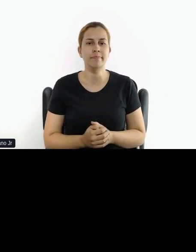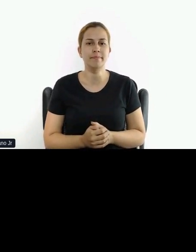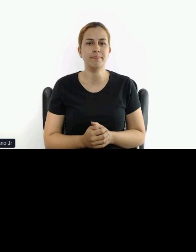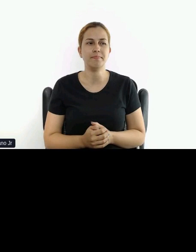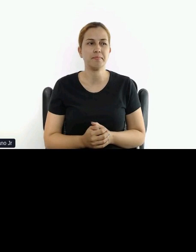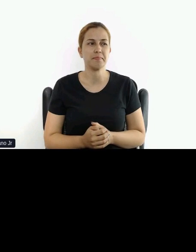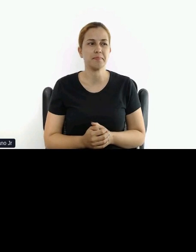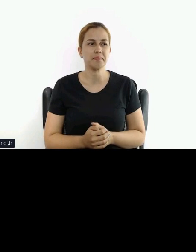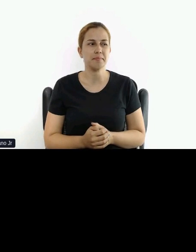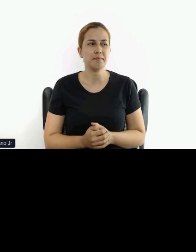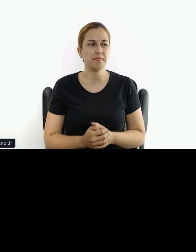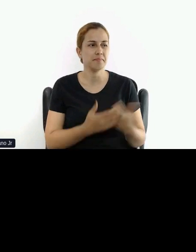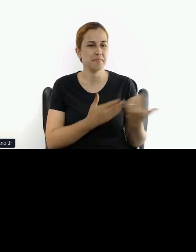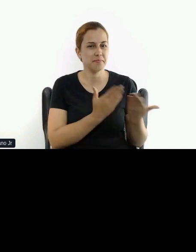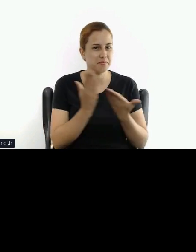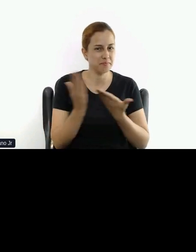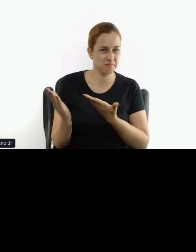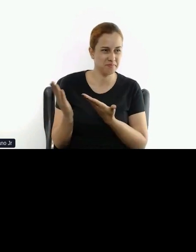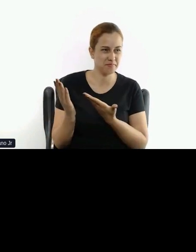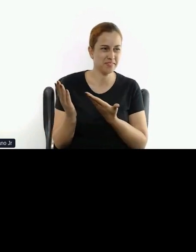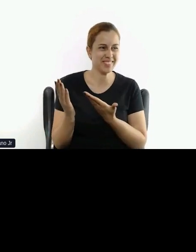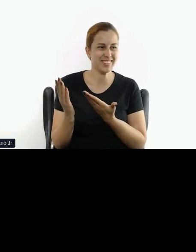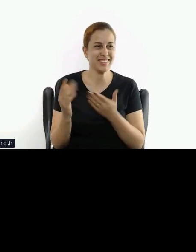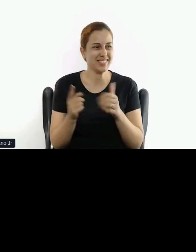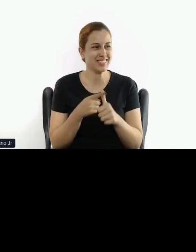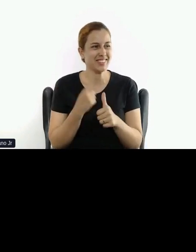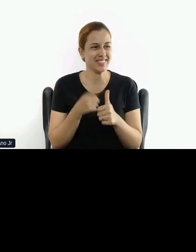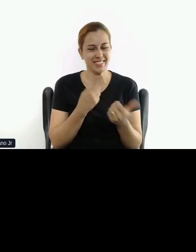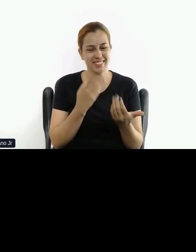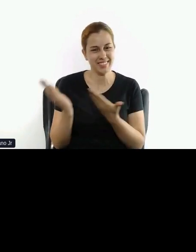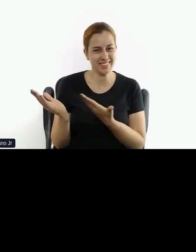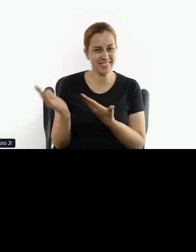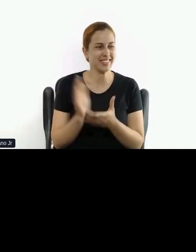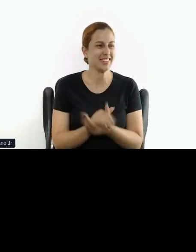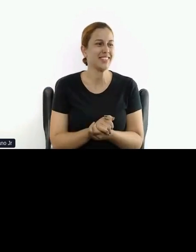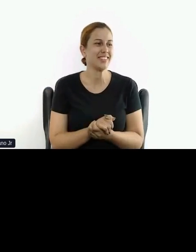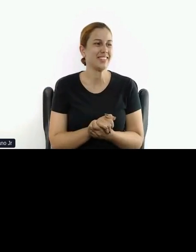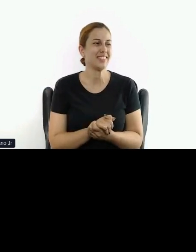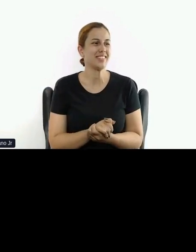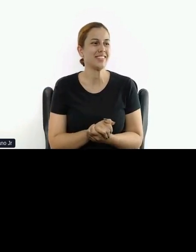Pode começar pelas damas aí, minha amiga Primeiro as Águida. damas. Pode se apresentar aí.